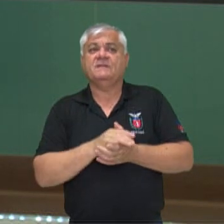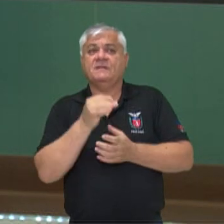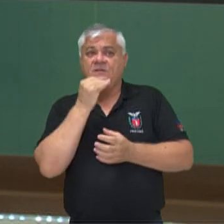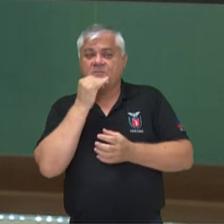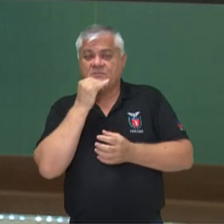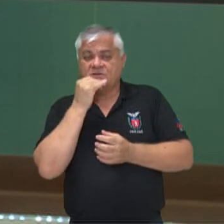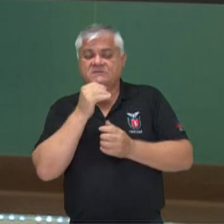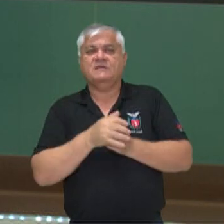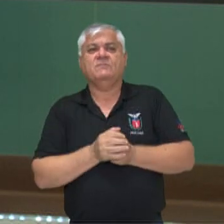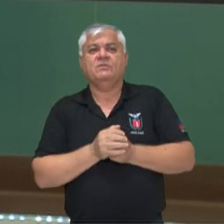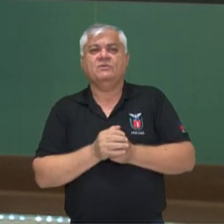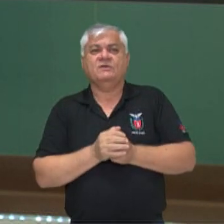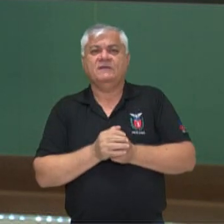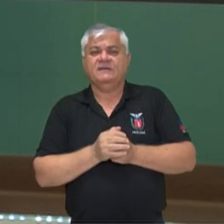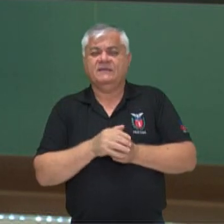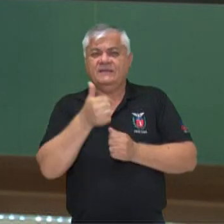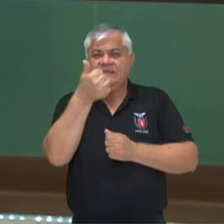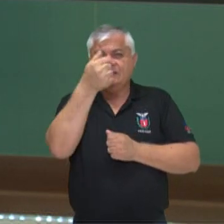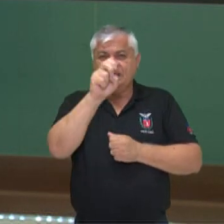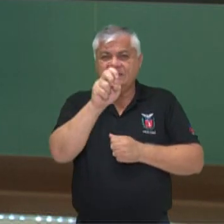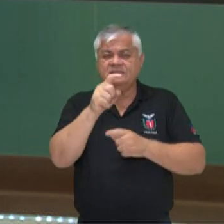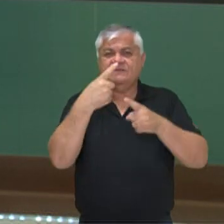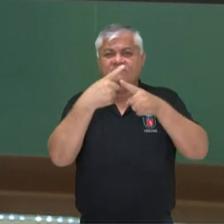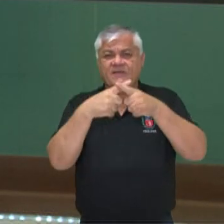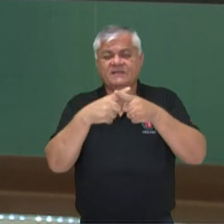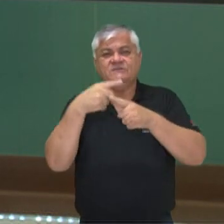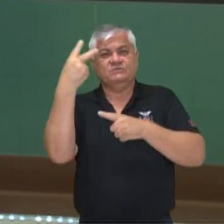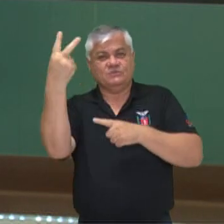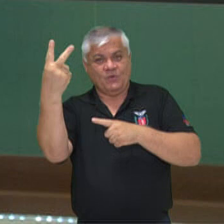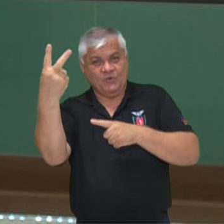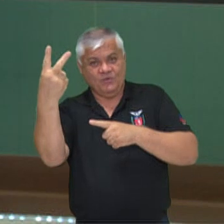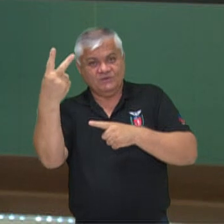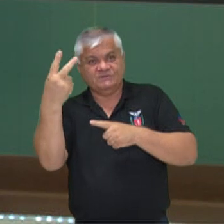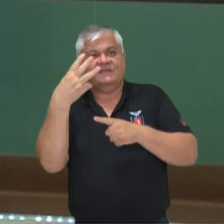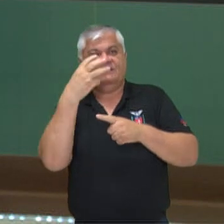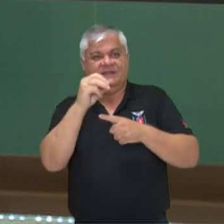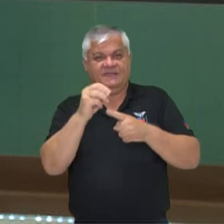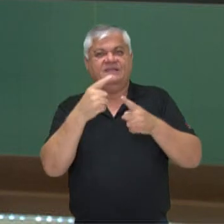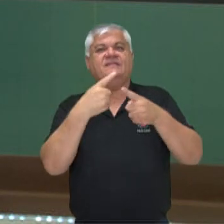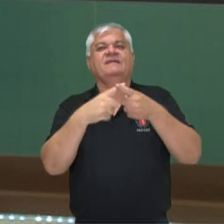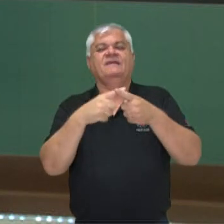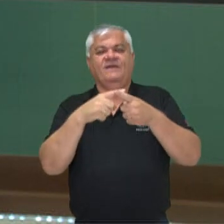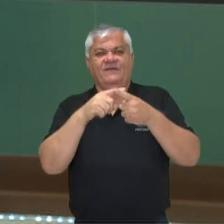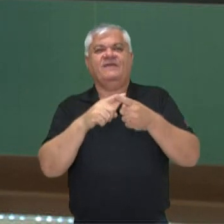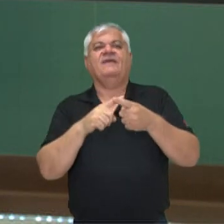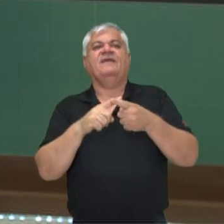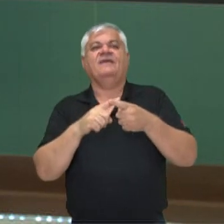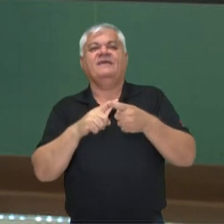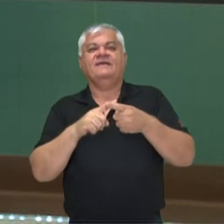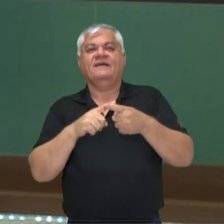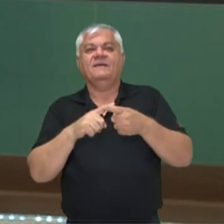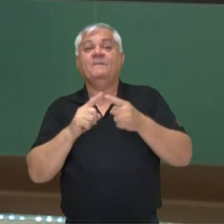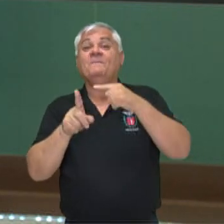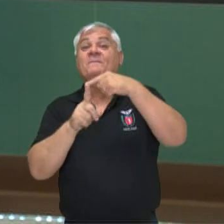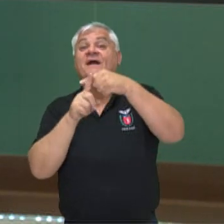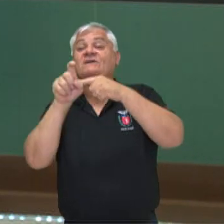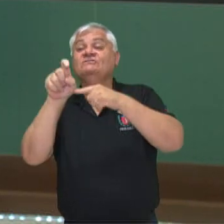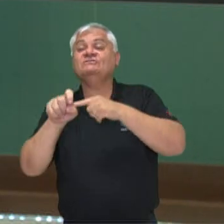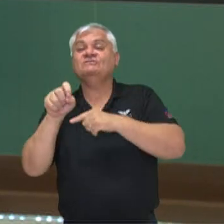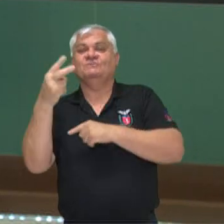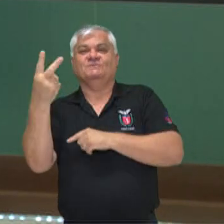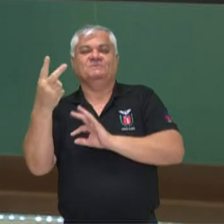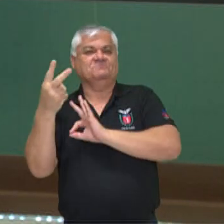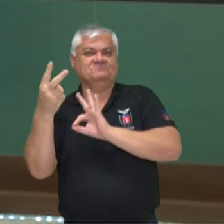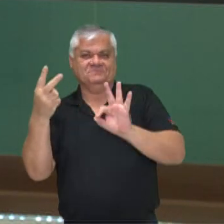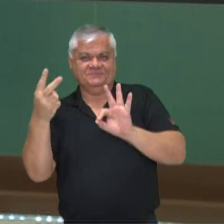menos 2 vezes o primeiro pelo segundo, 2 vezes 15, 30, 30 vezes x, 30x, mais o quadrado do